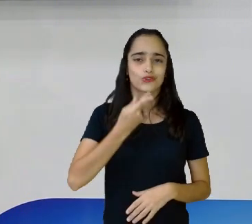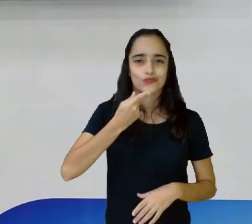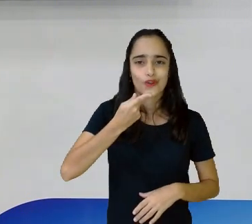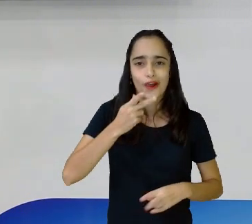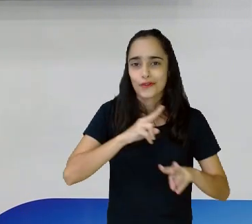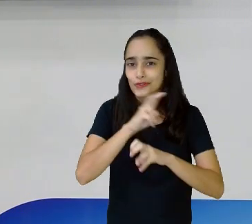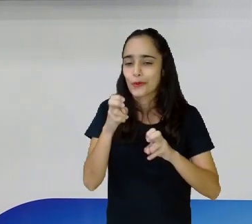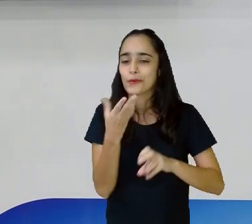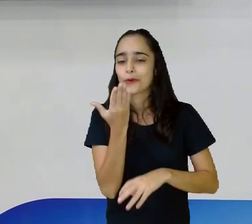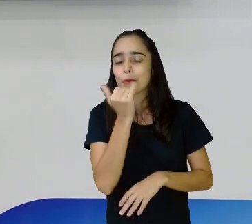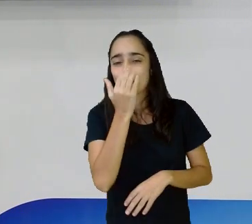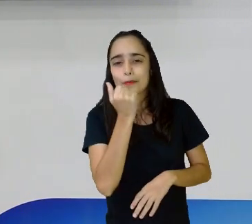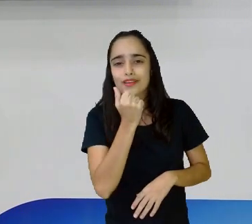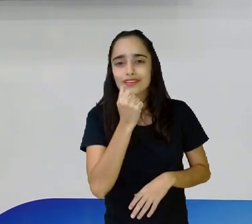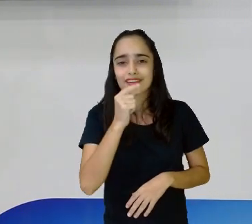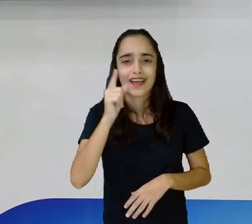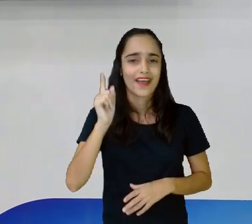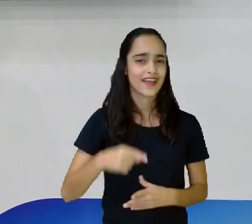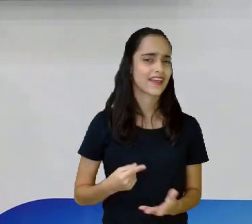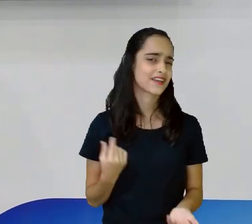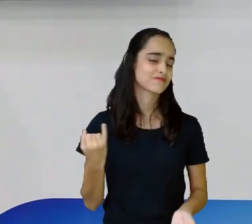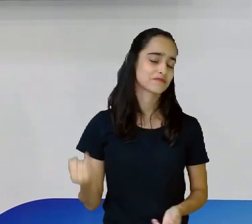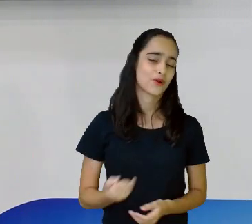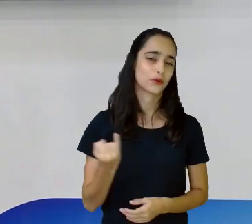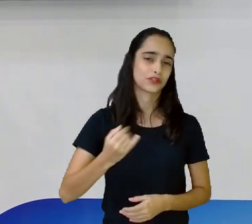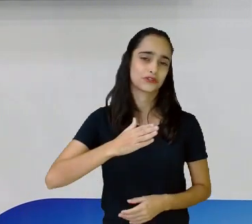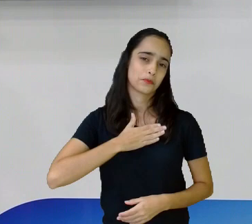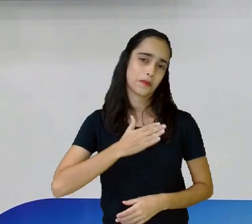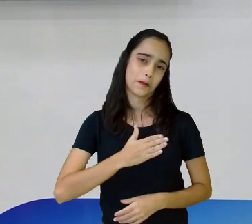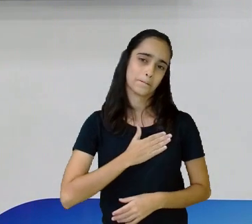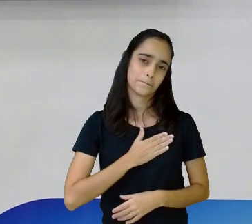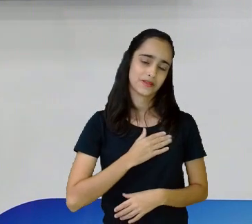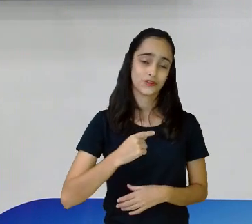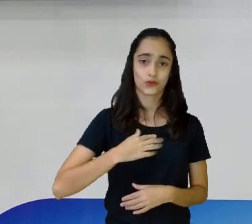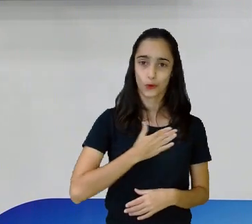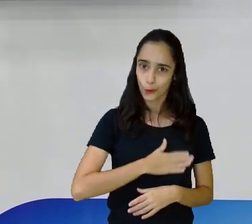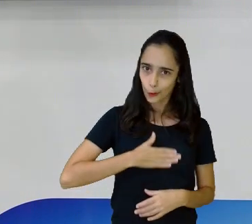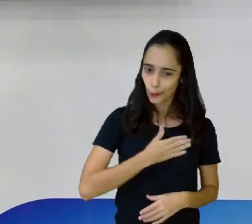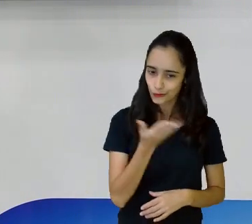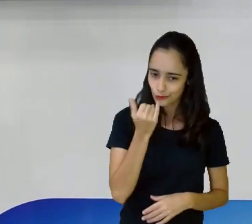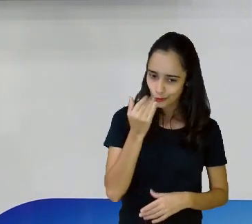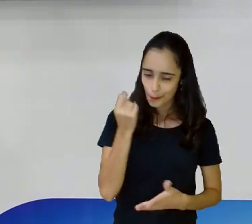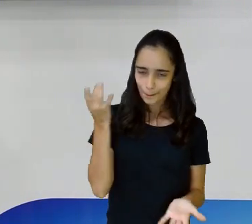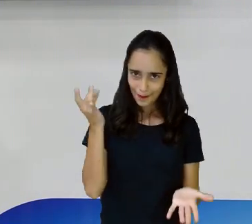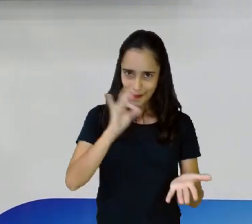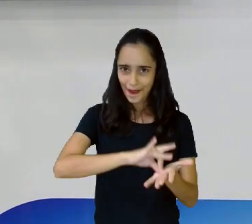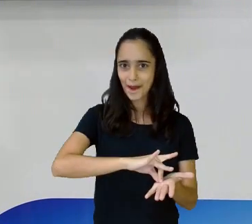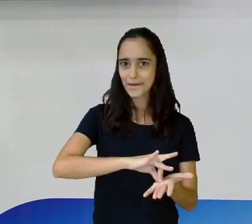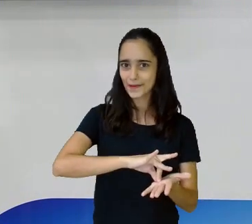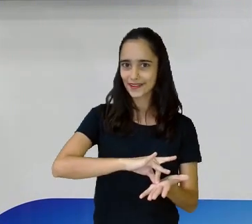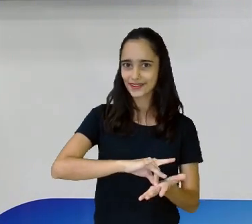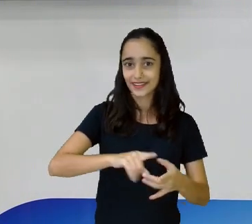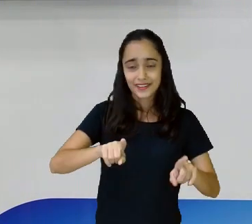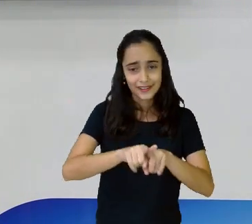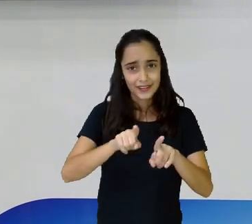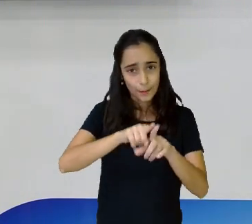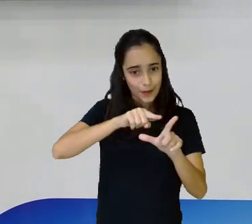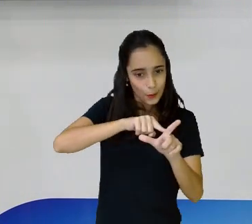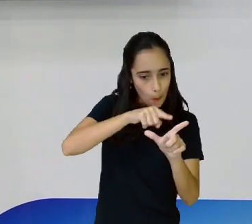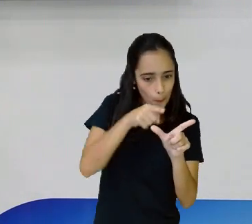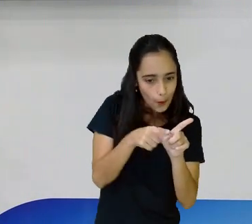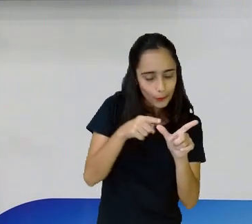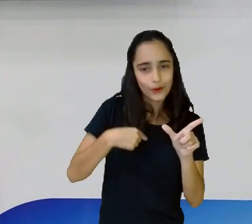gente? É inerente à professora, a professora gosta muito de comer realmente, e até em ângulo eu consigo